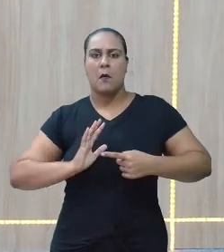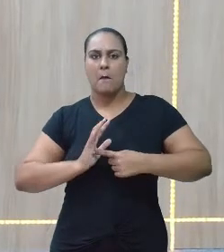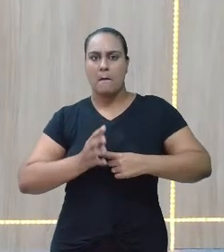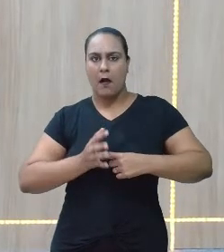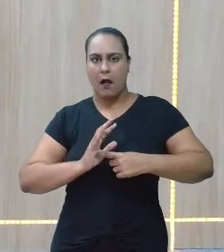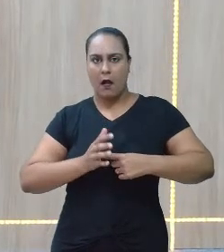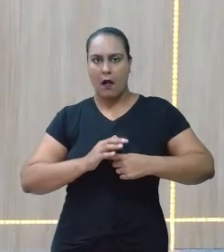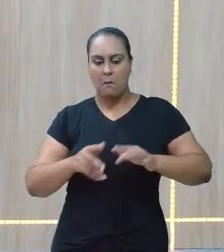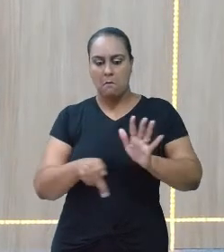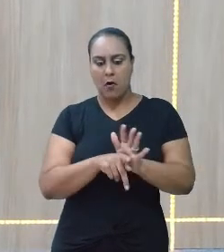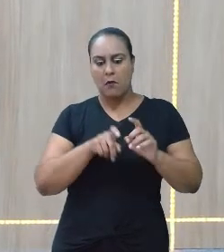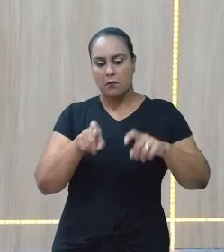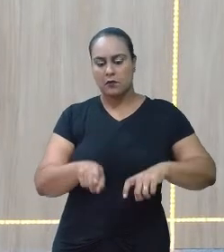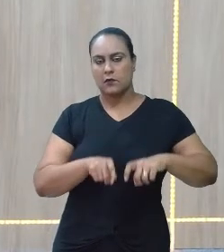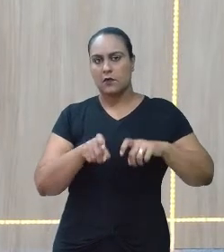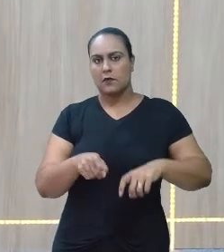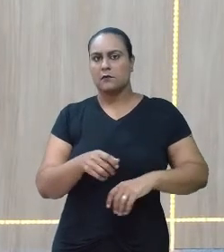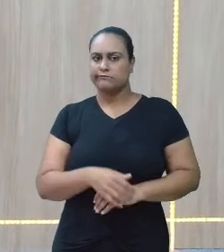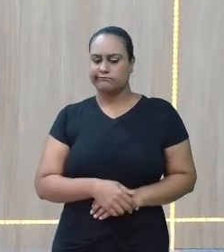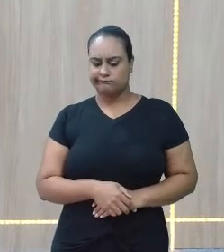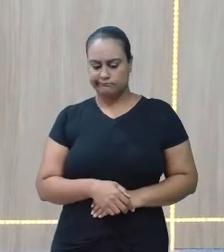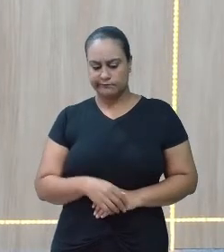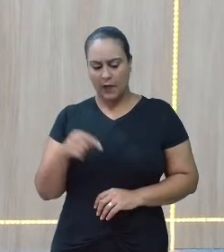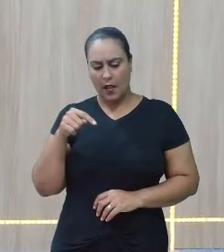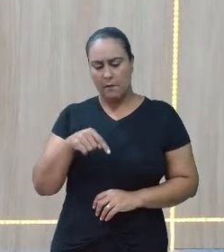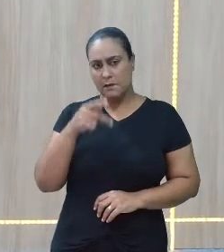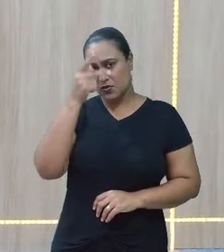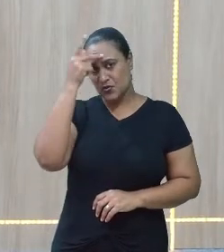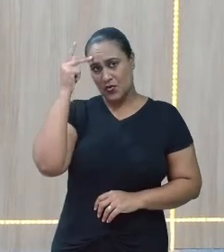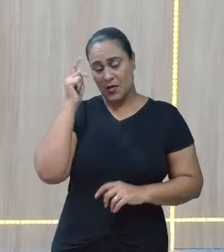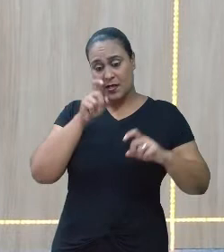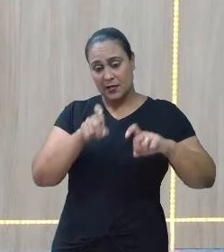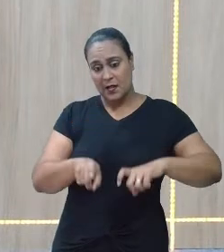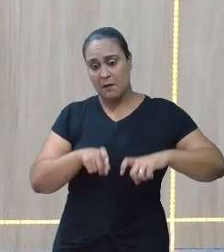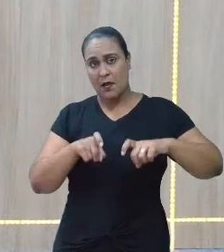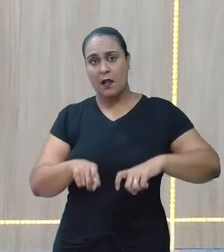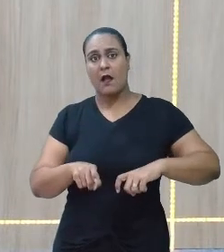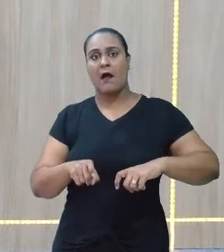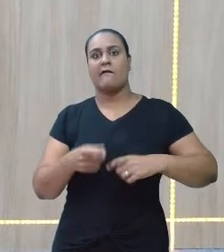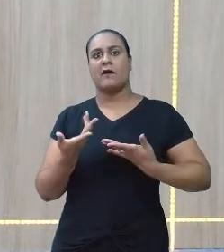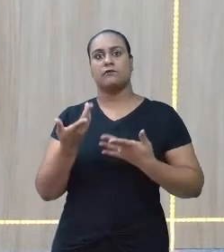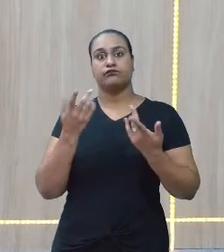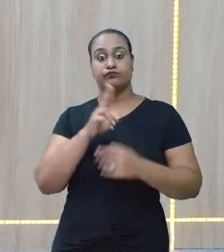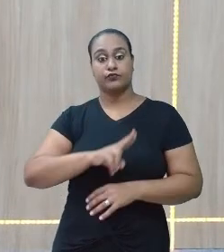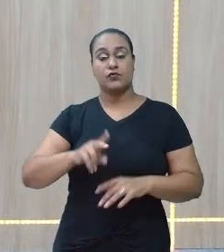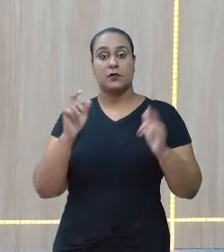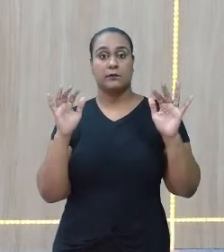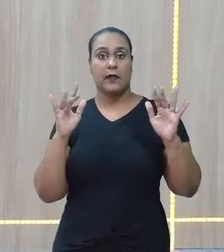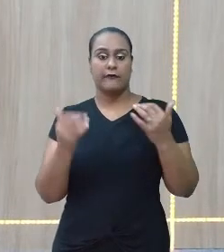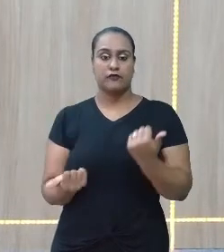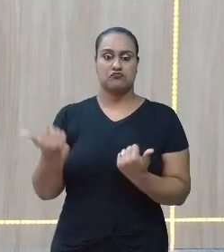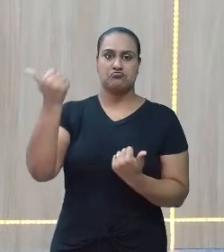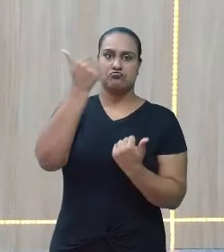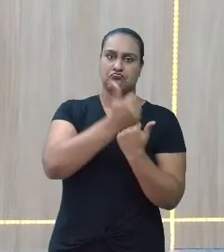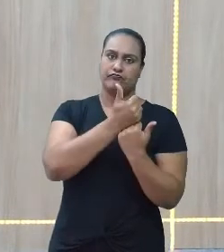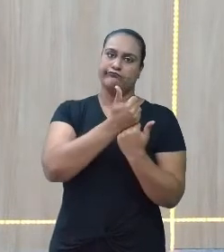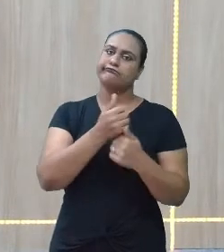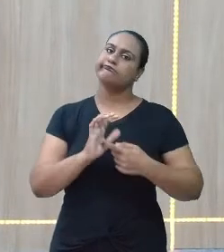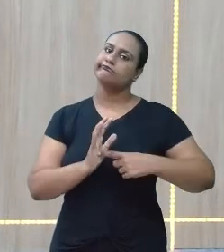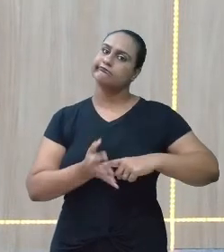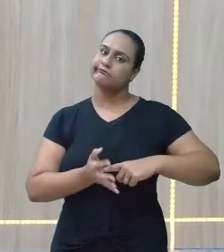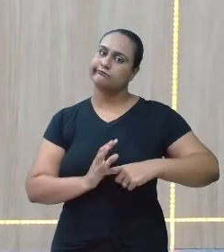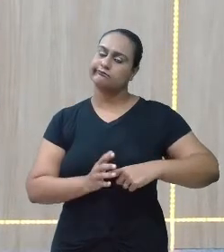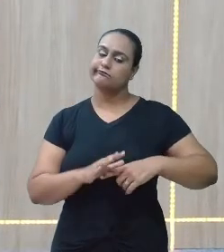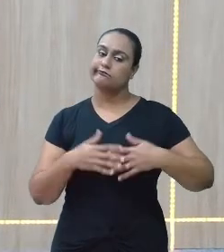do campo. Aí vai fazer com que aquelas pessoas que trabalhavam de forma braçal vão ser substituídas por máquinas. Então,